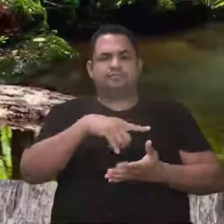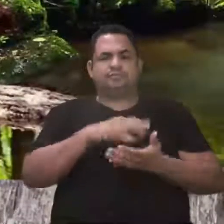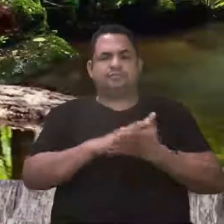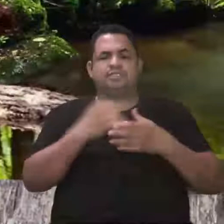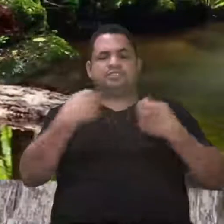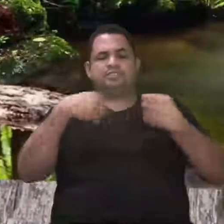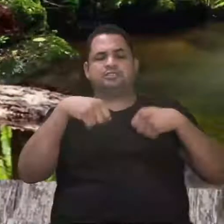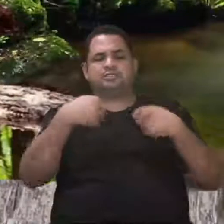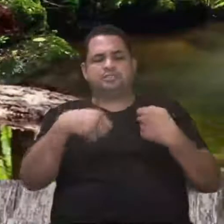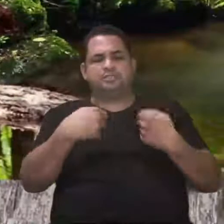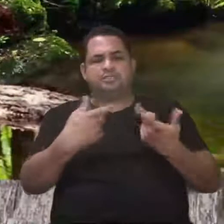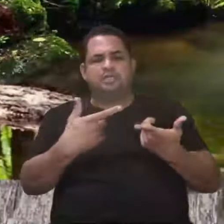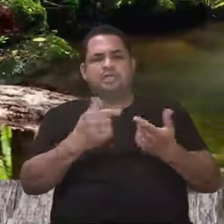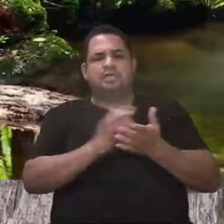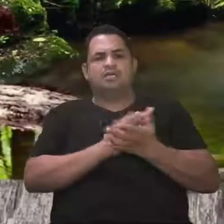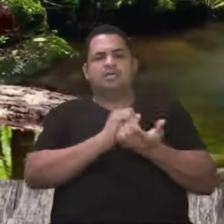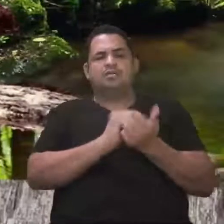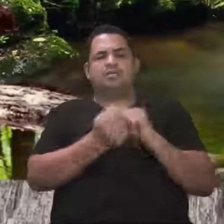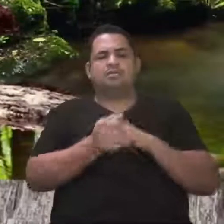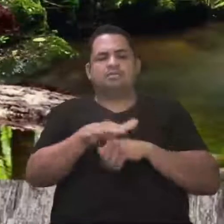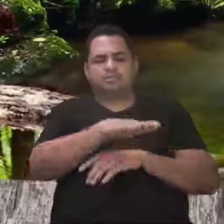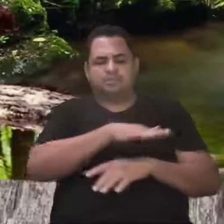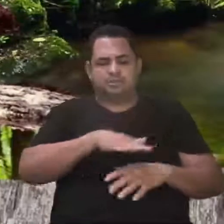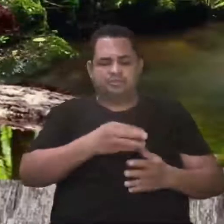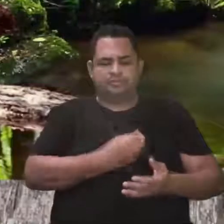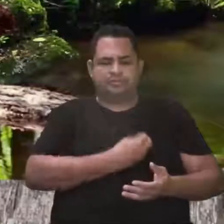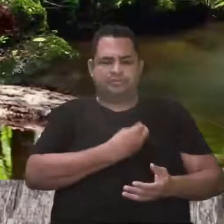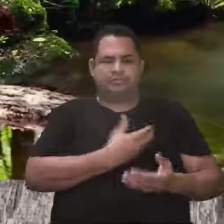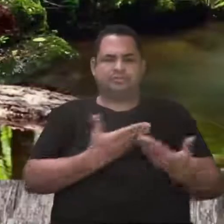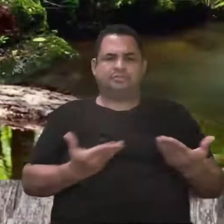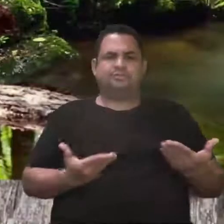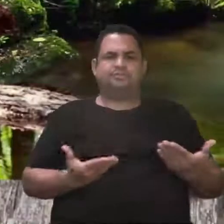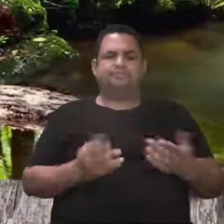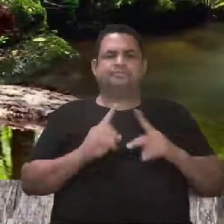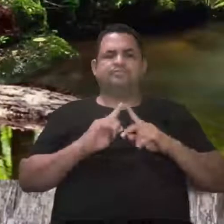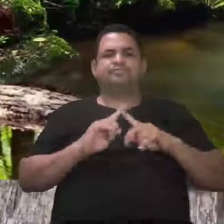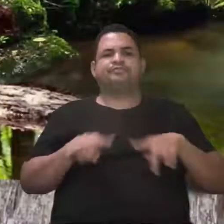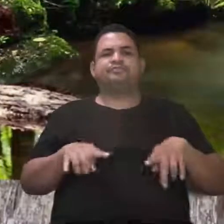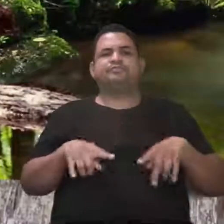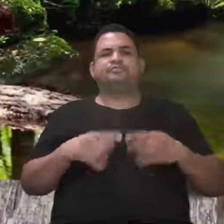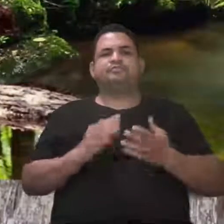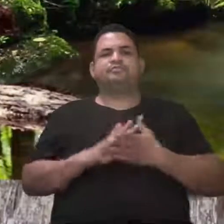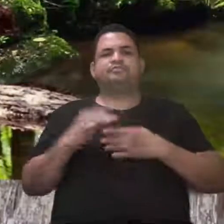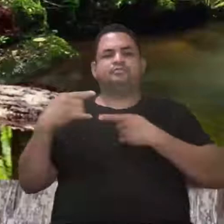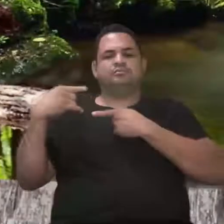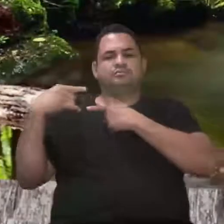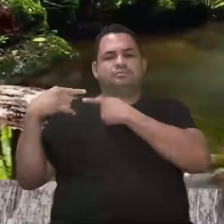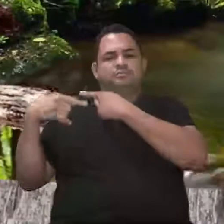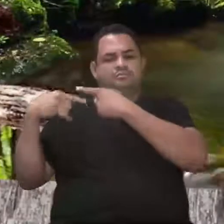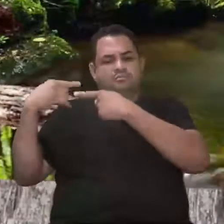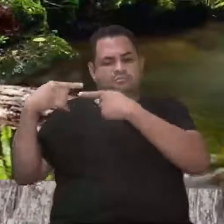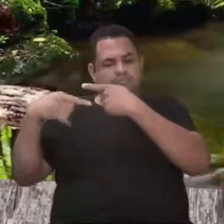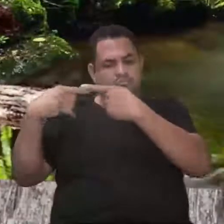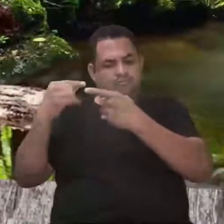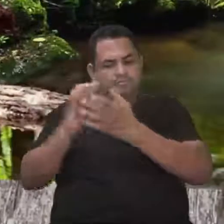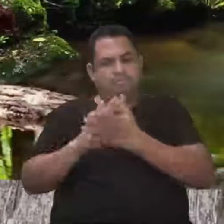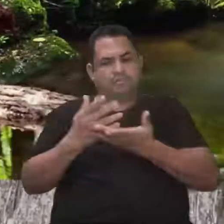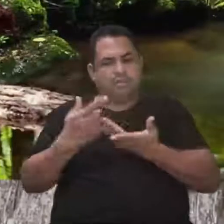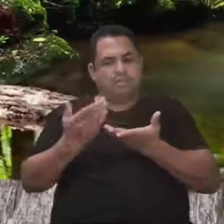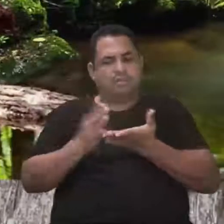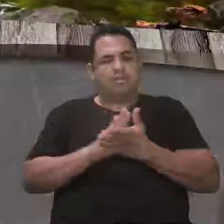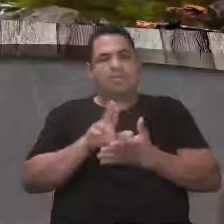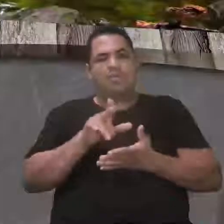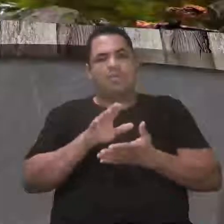se adaptar a este ambiente que eles estavam ocupando. Mas eles descendem do mesmo ancestral comum,